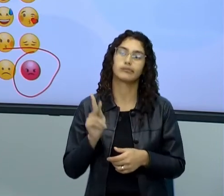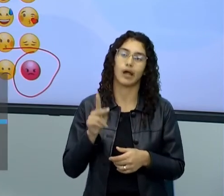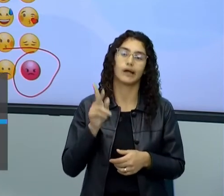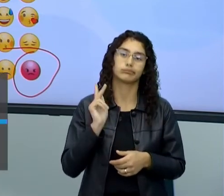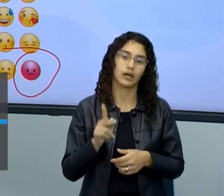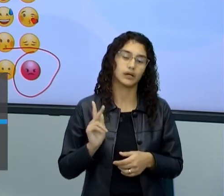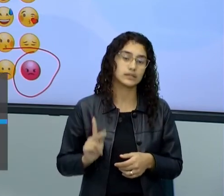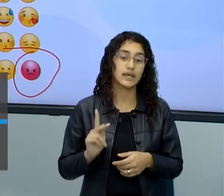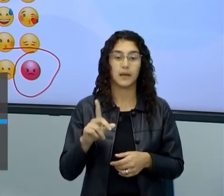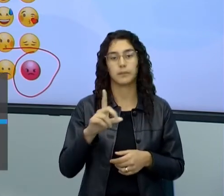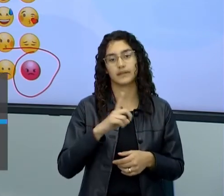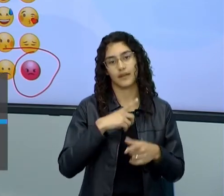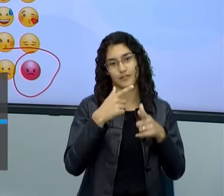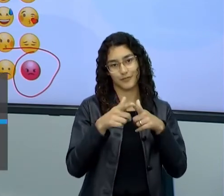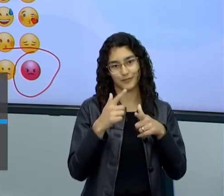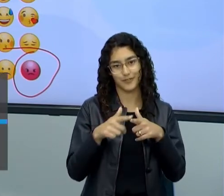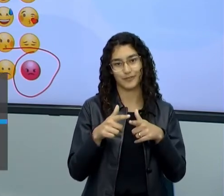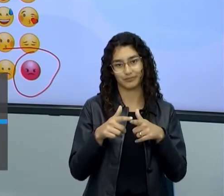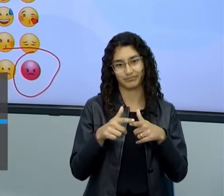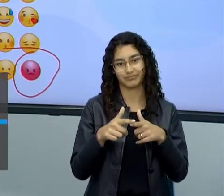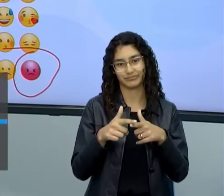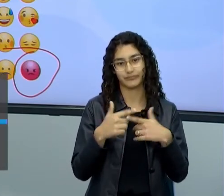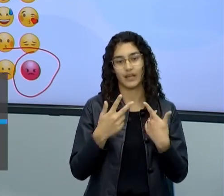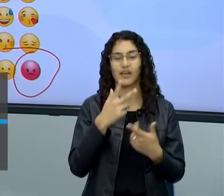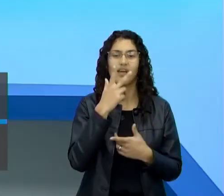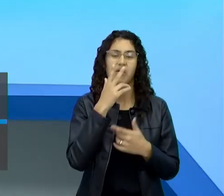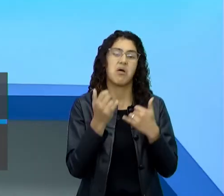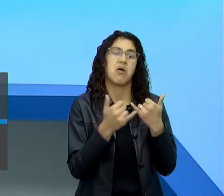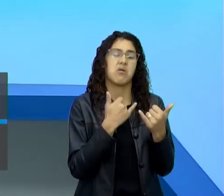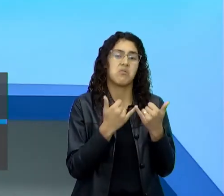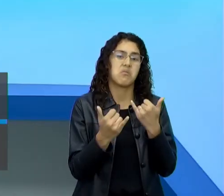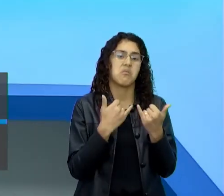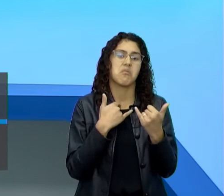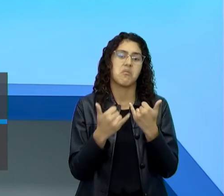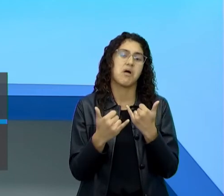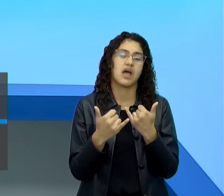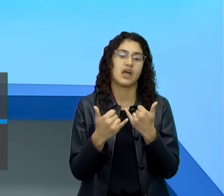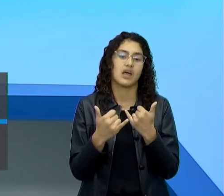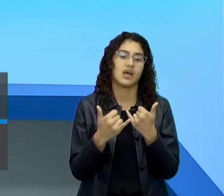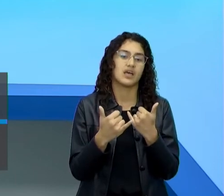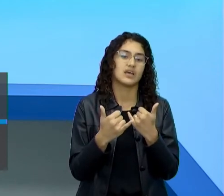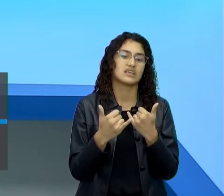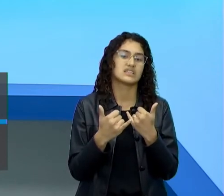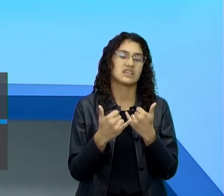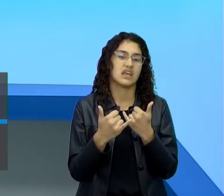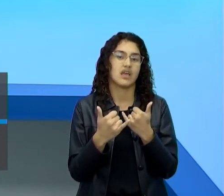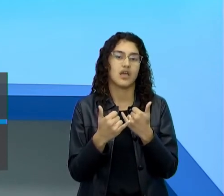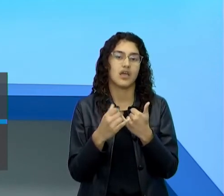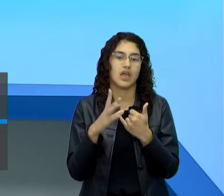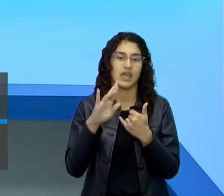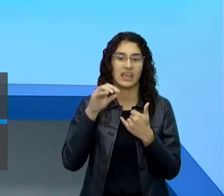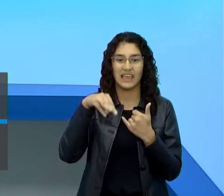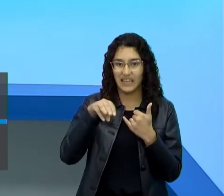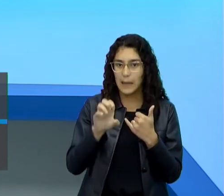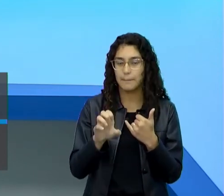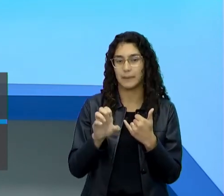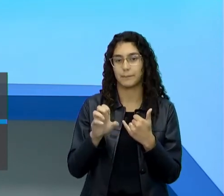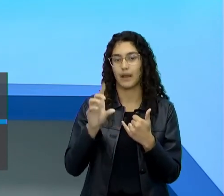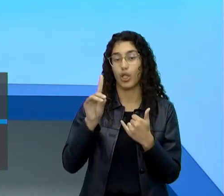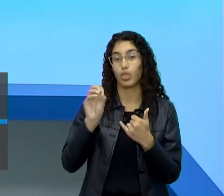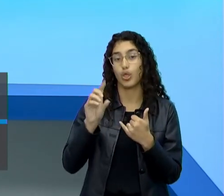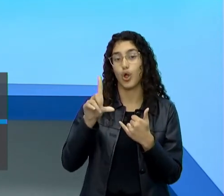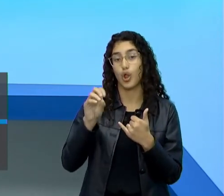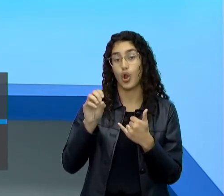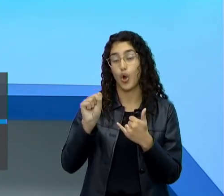continuamente acidentes não. Trágicos. Parece um... Hora marcada, né? Um crime doloso mesmo. Isso. Porque existe, parece